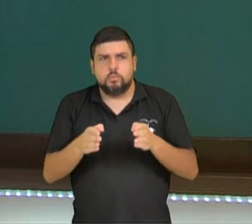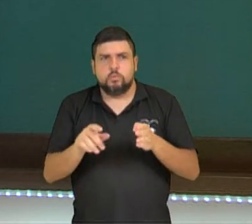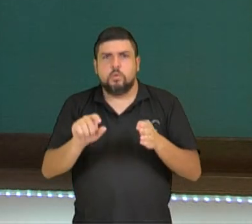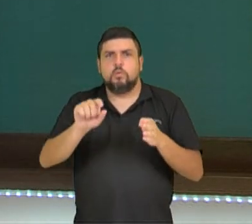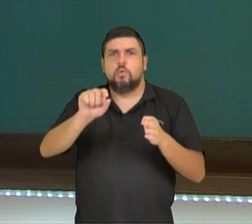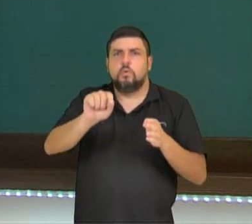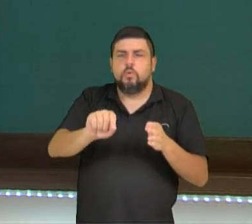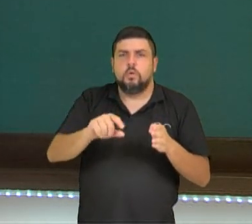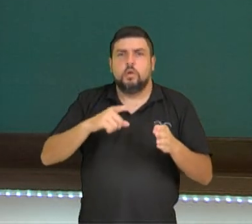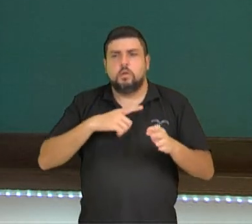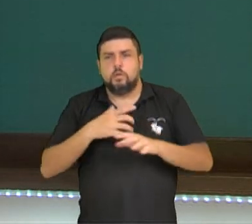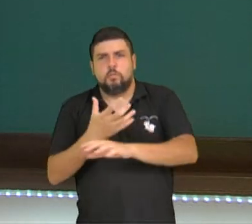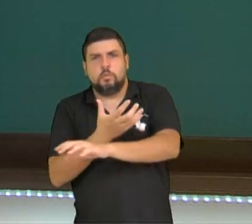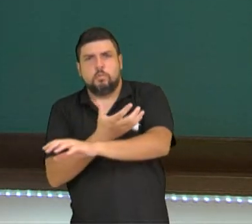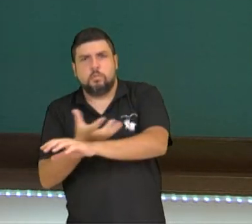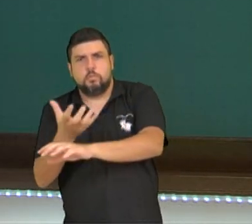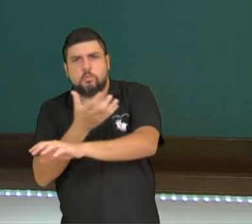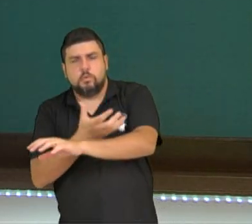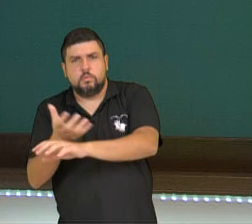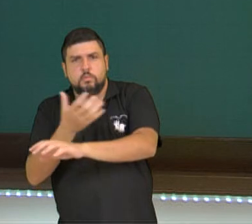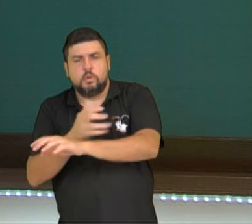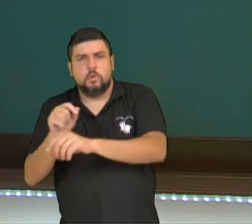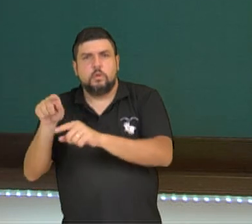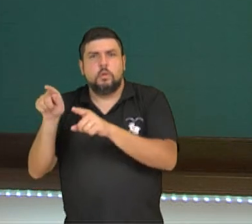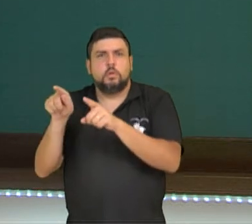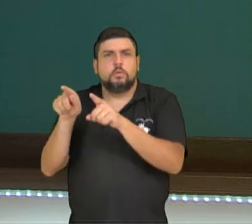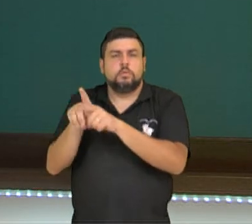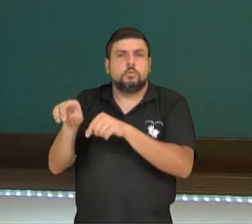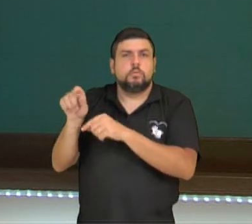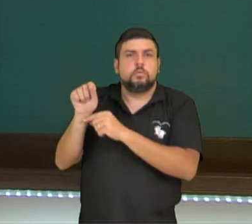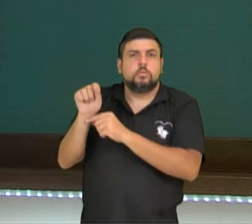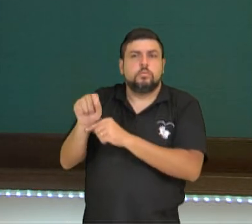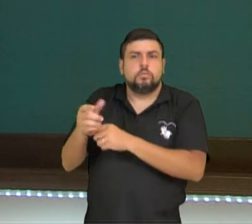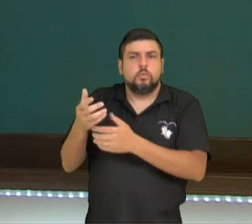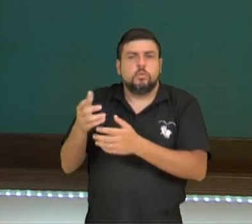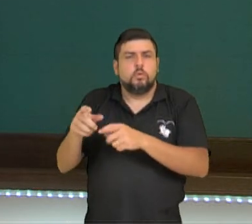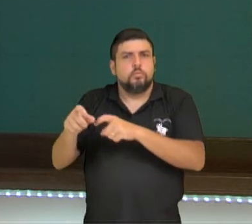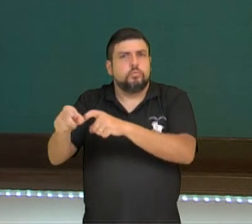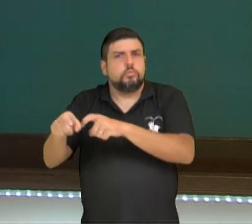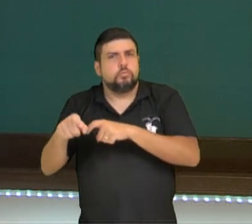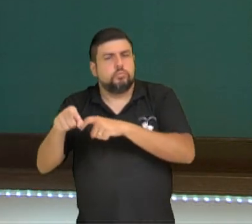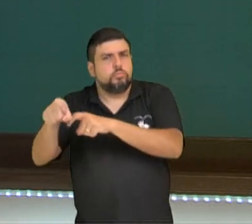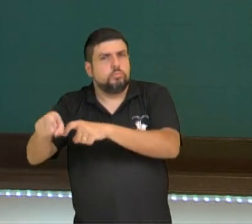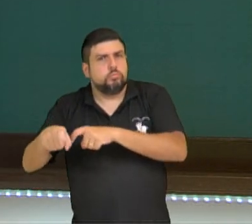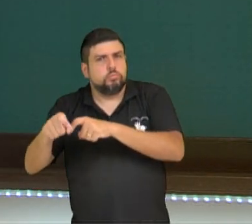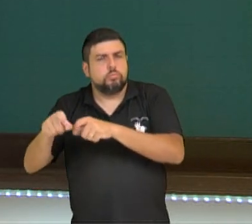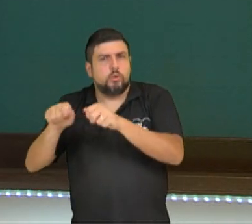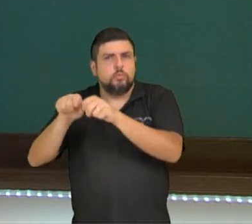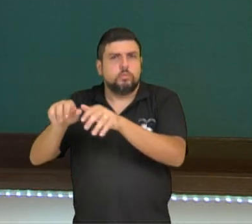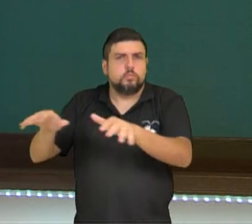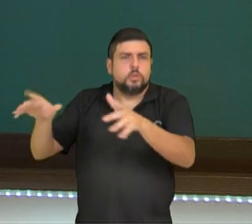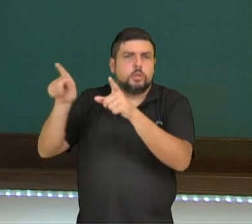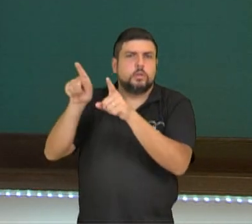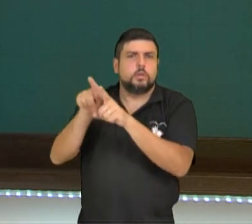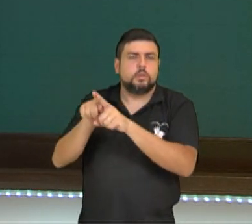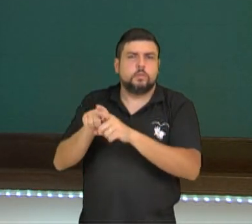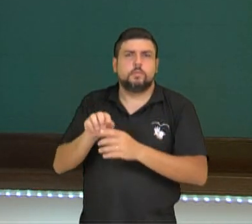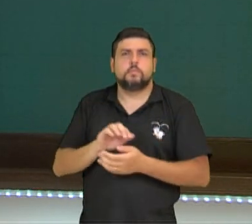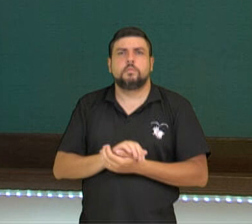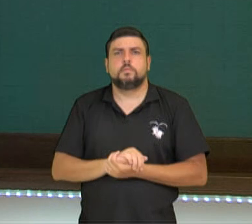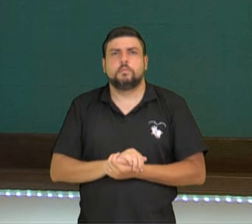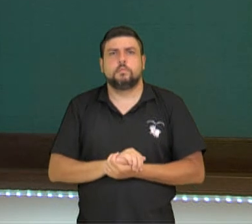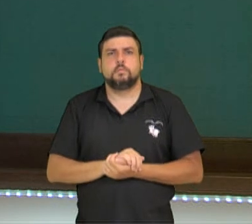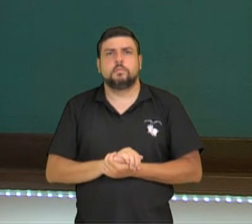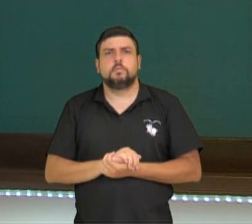predominância das pastagens e dos campos naturais, com agricultura intensiva também como uma das